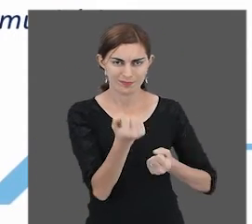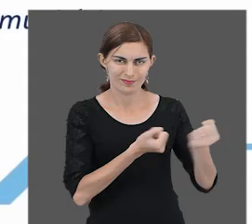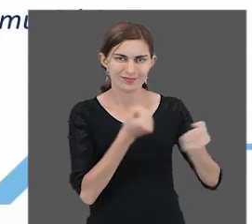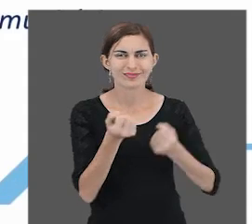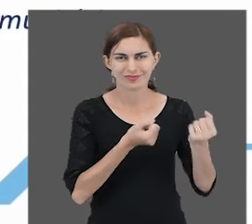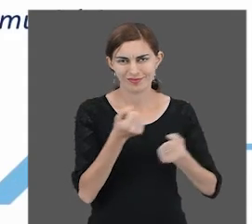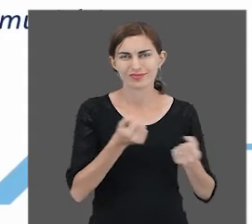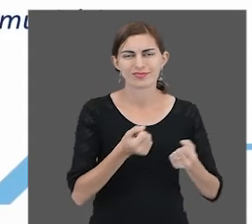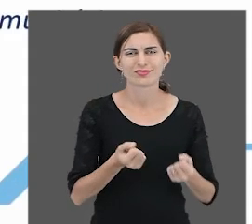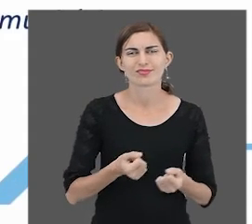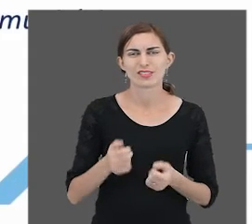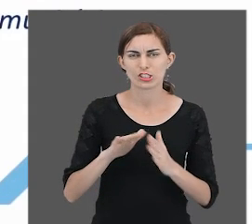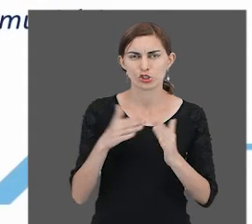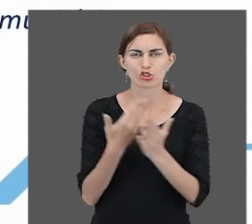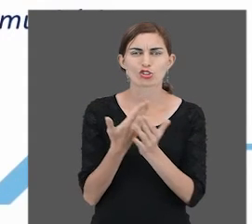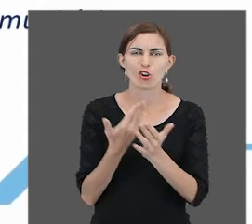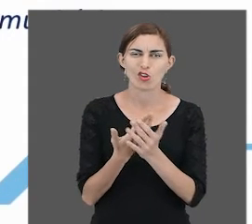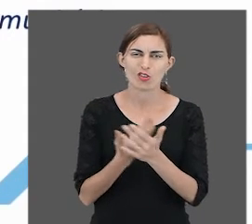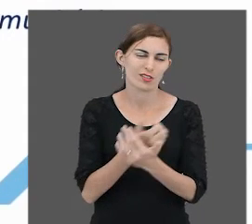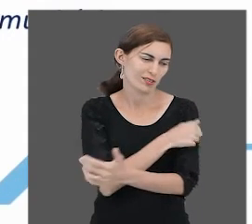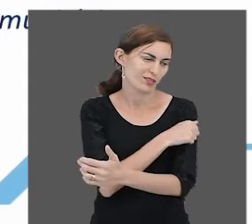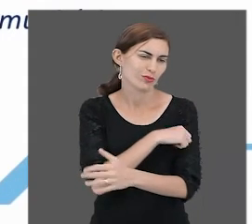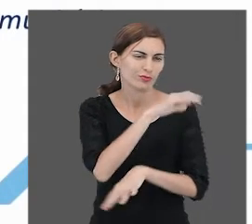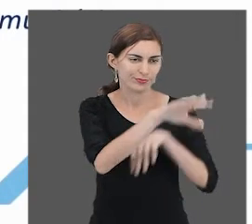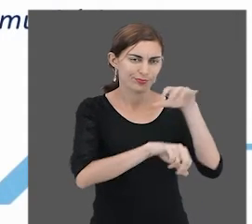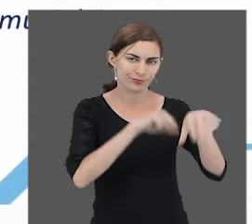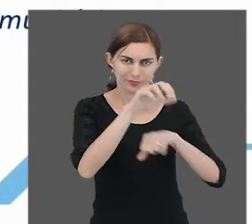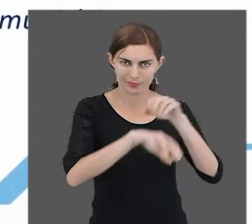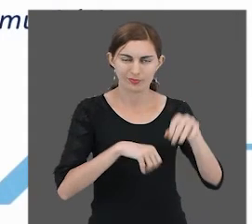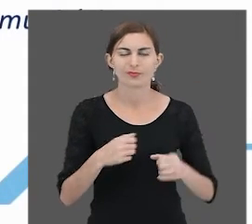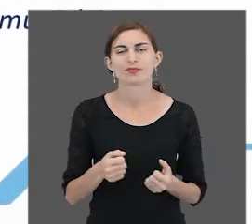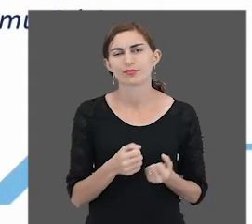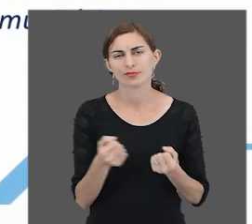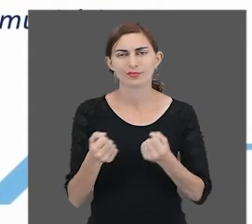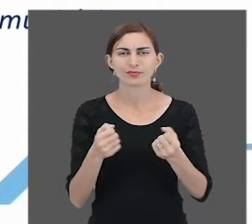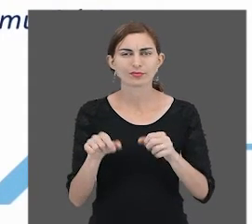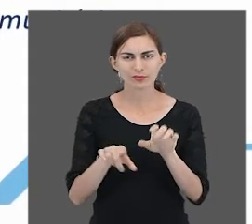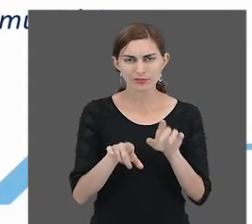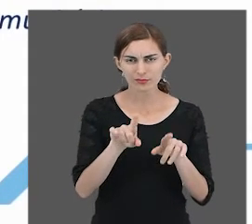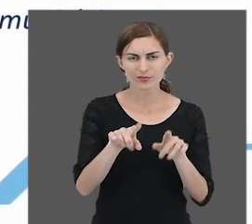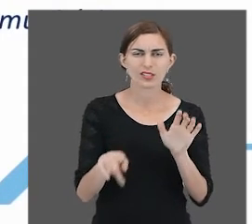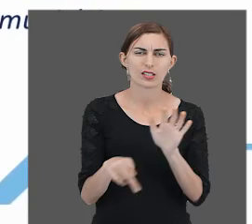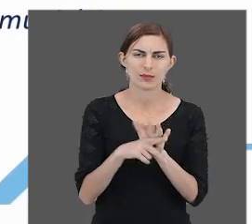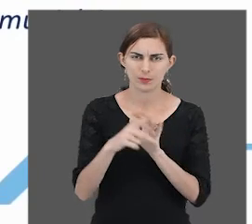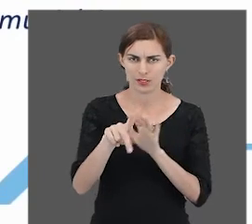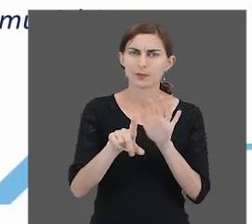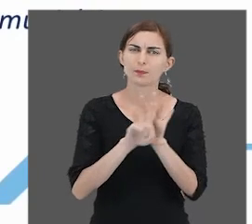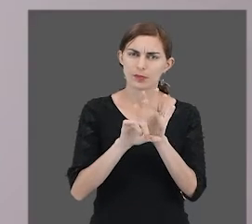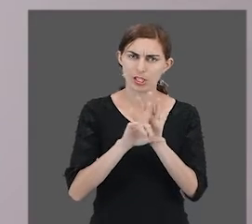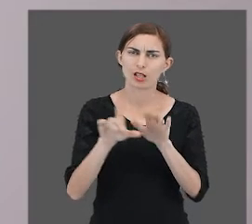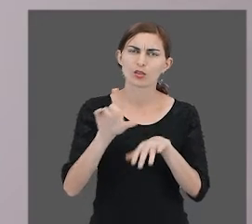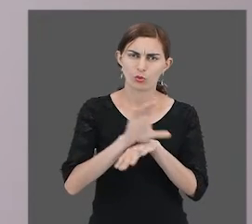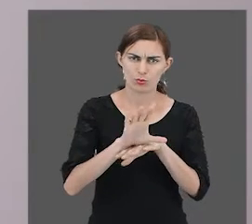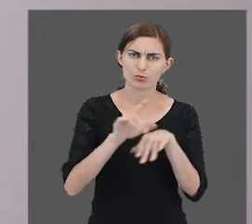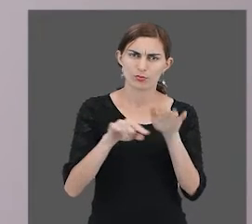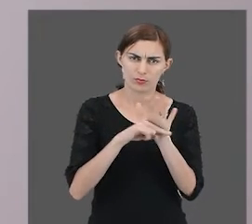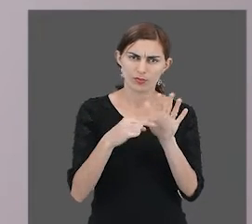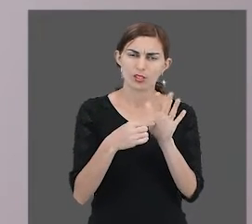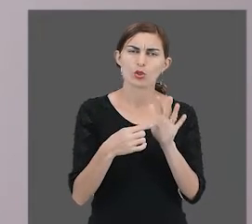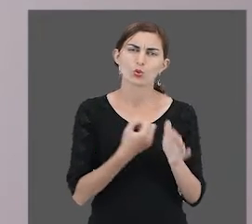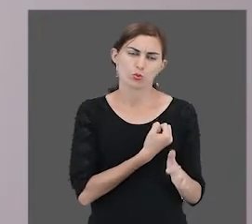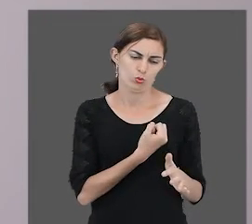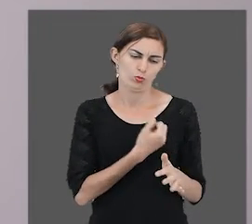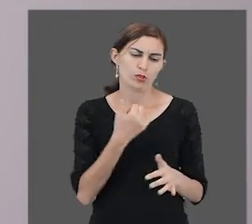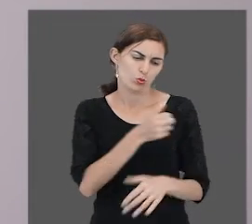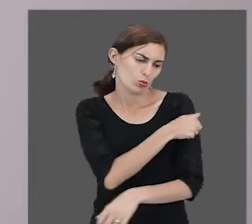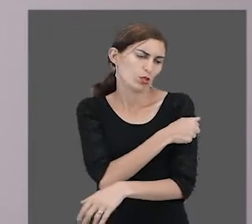junto a terceiros para o transporte escolar. Também é uma transferência automática legal, ele está previsto em legislação, então eu tenho um número de